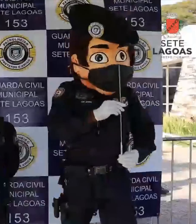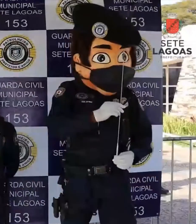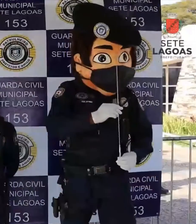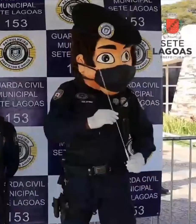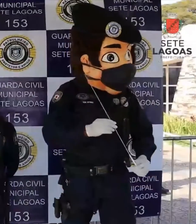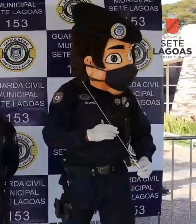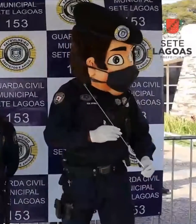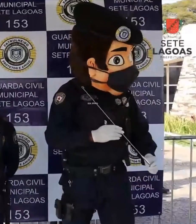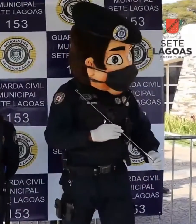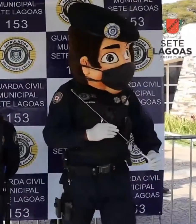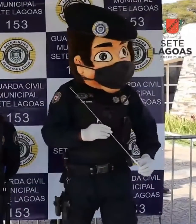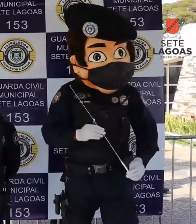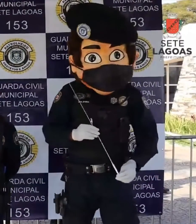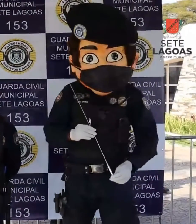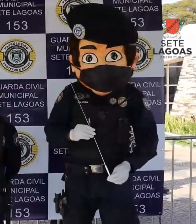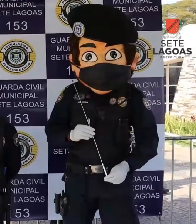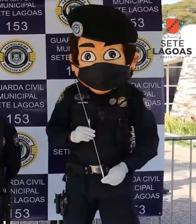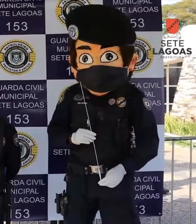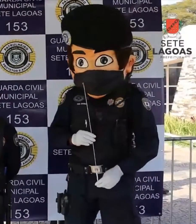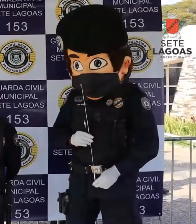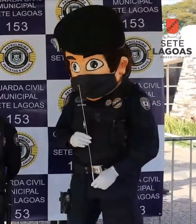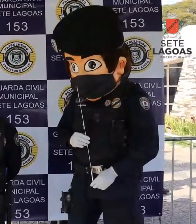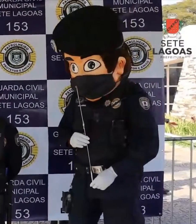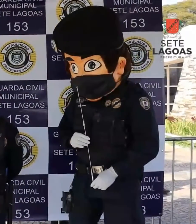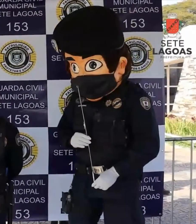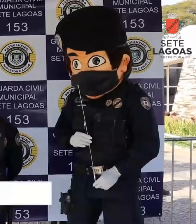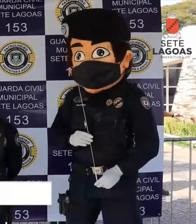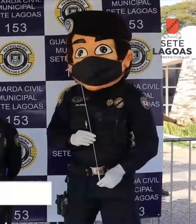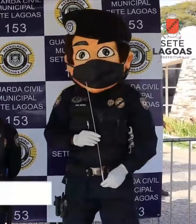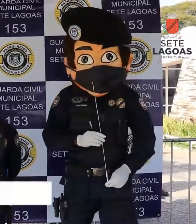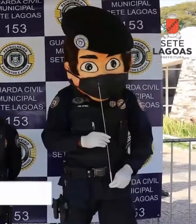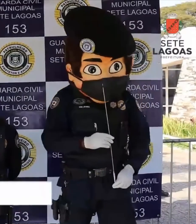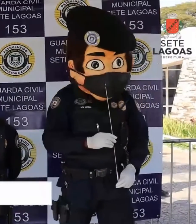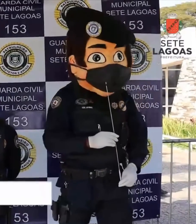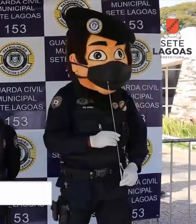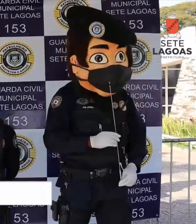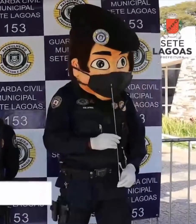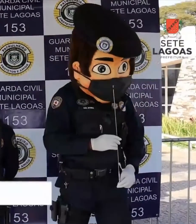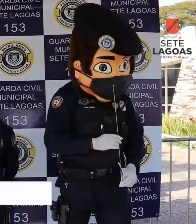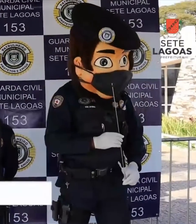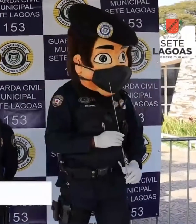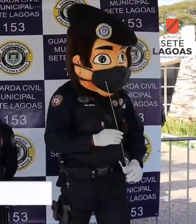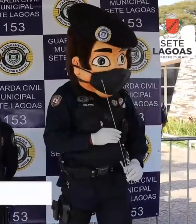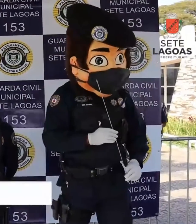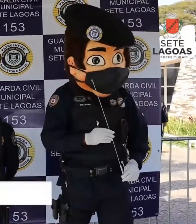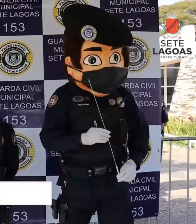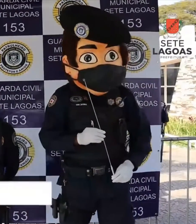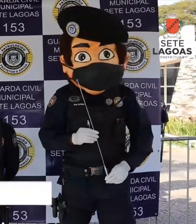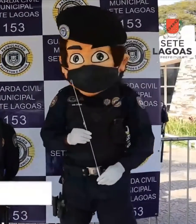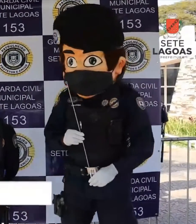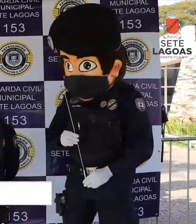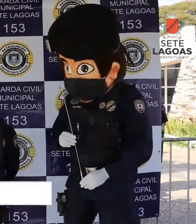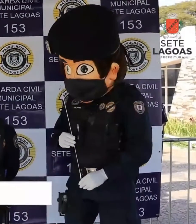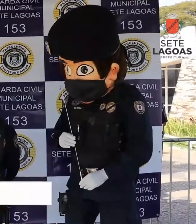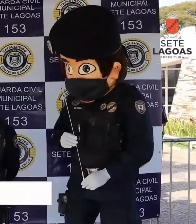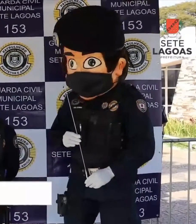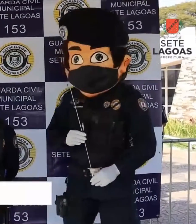cidade. Hoje a gente está realizando essa blitz educativa aqui com foco nos motociclistas da